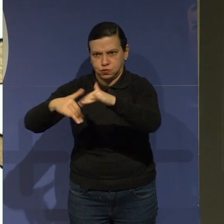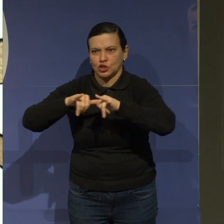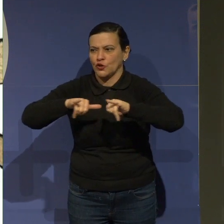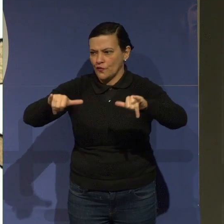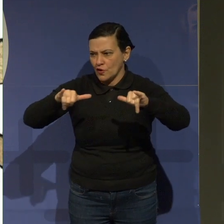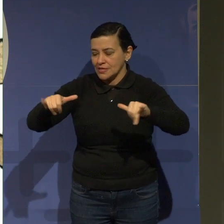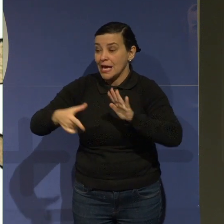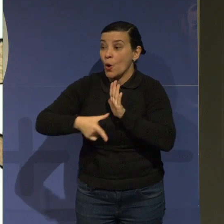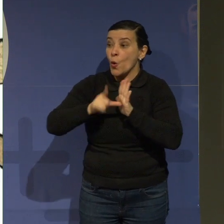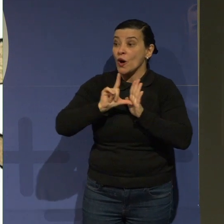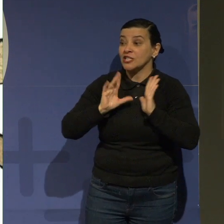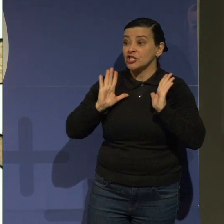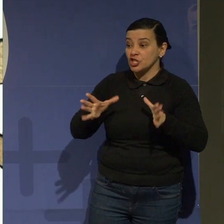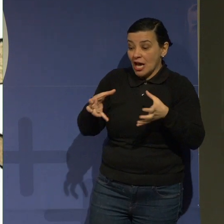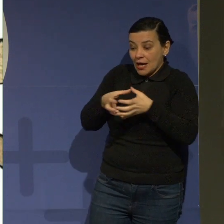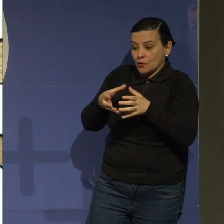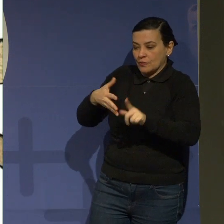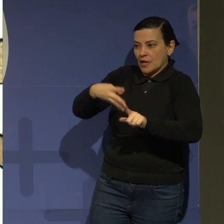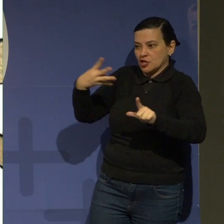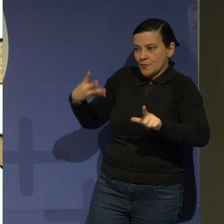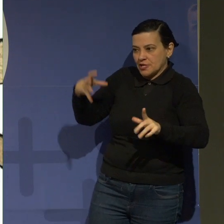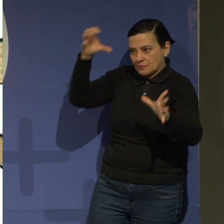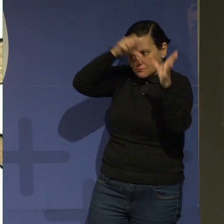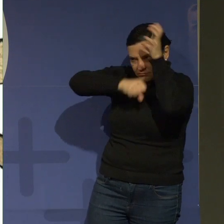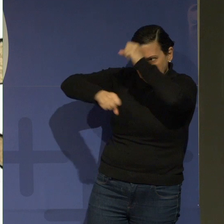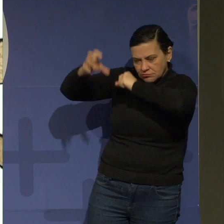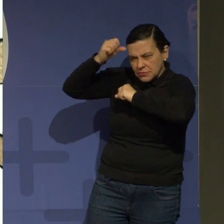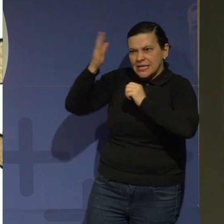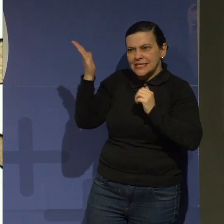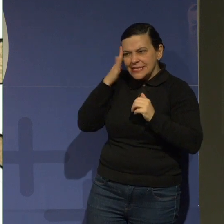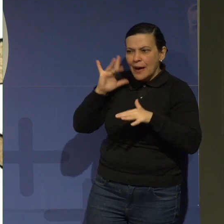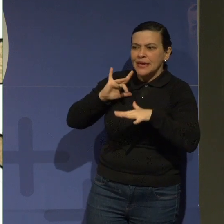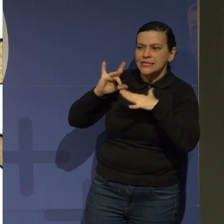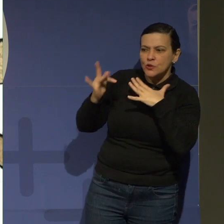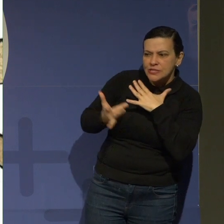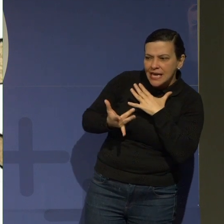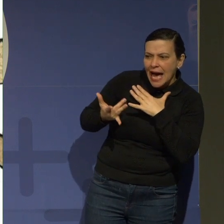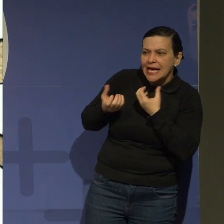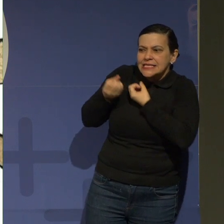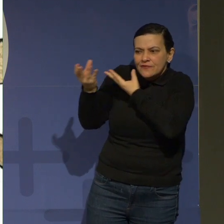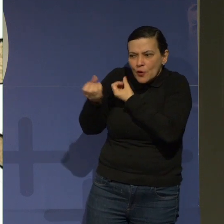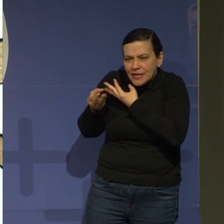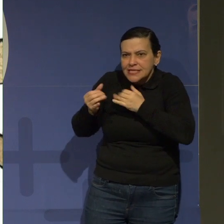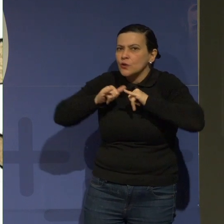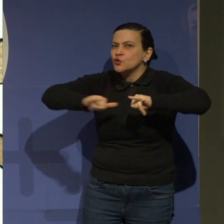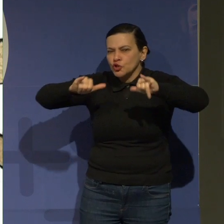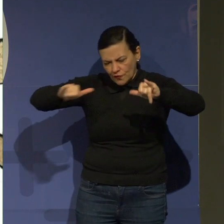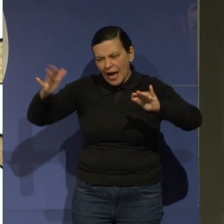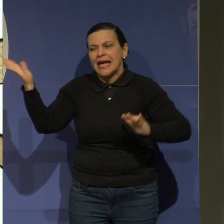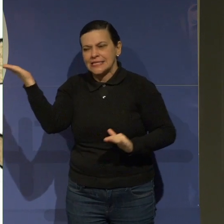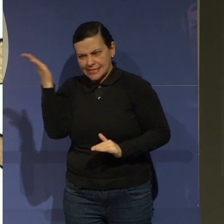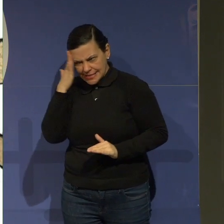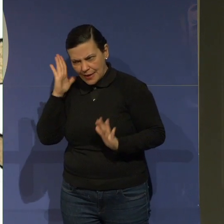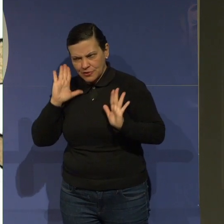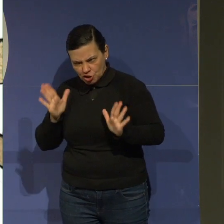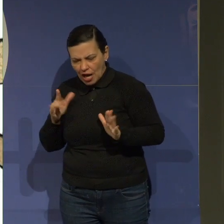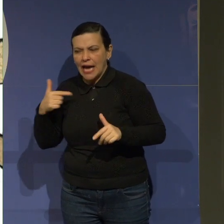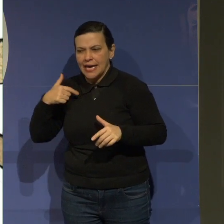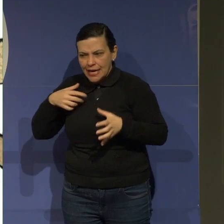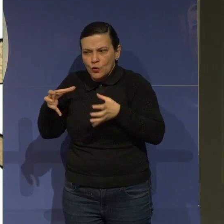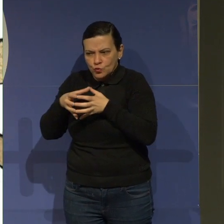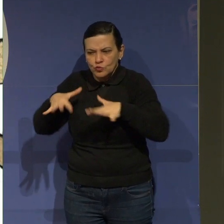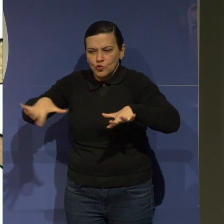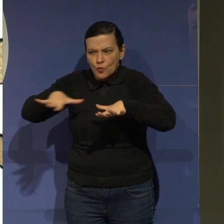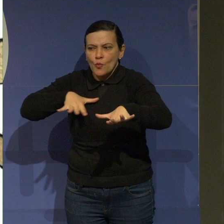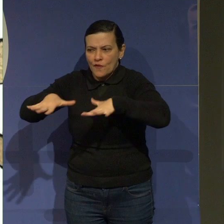uma educação muito mais forte da mídia, das redes sociais, sobre os melhores termos que estão acompanhando o movimento.